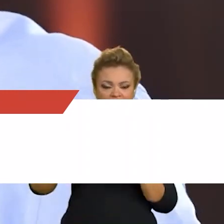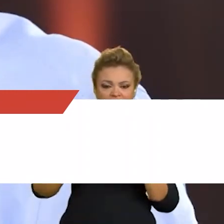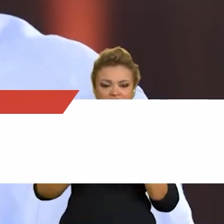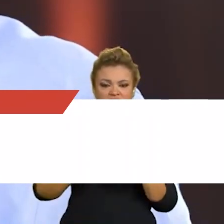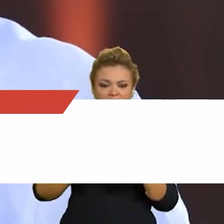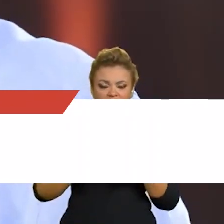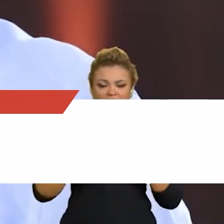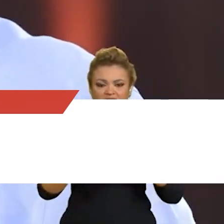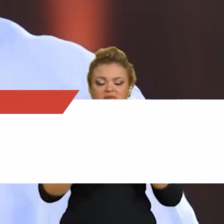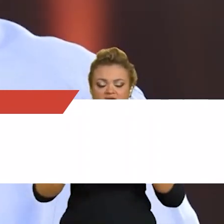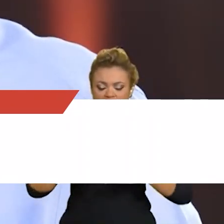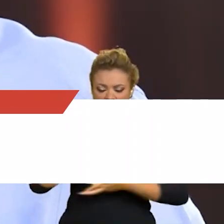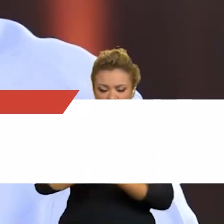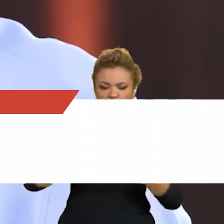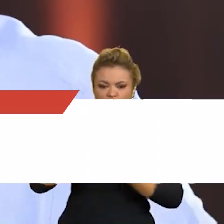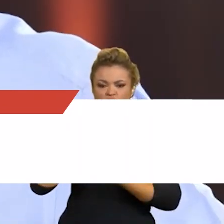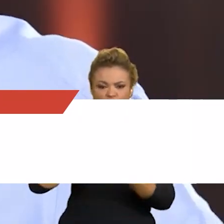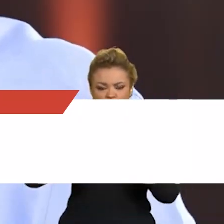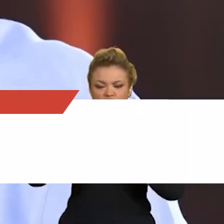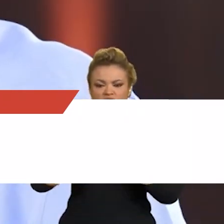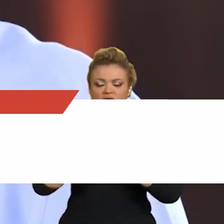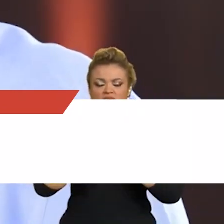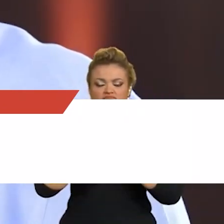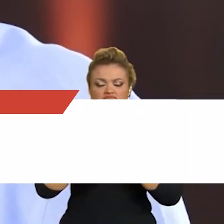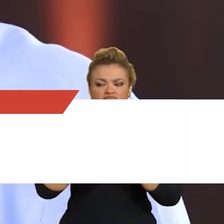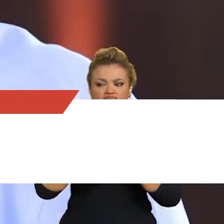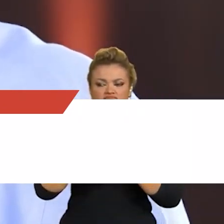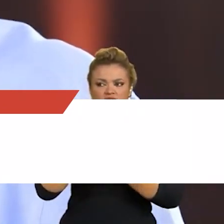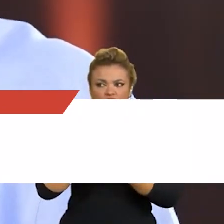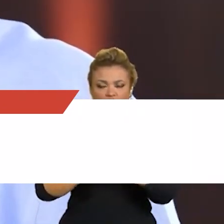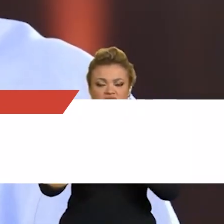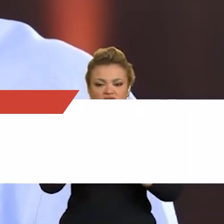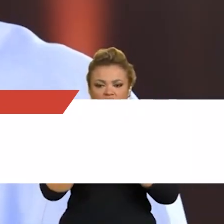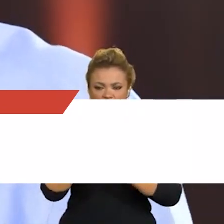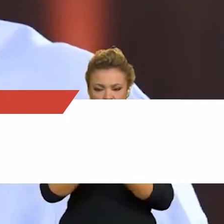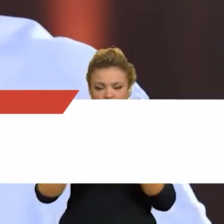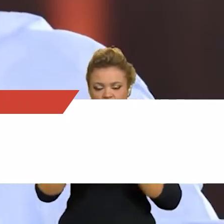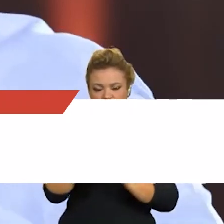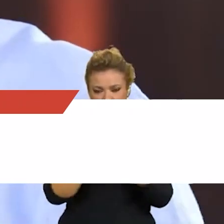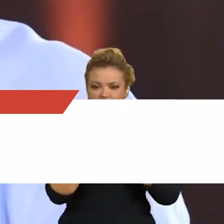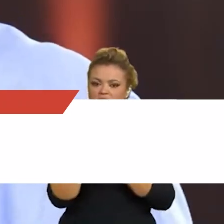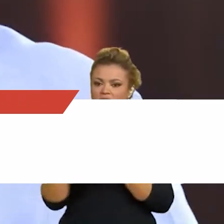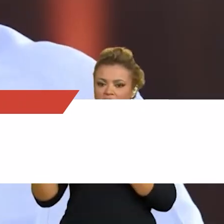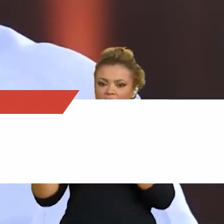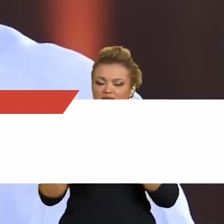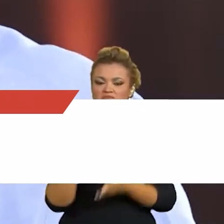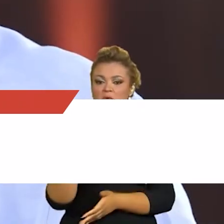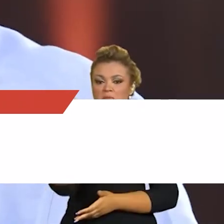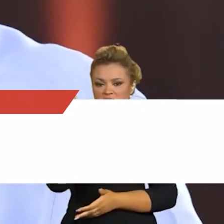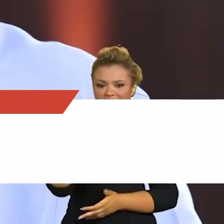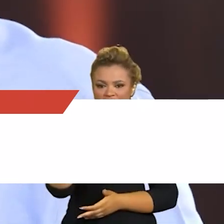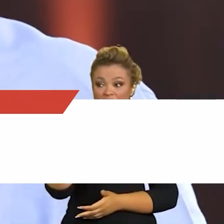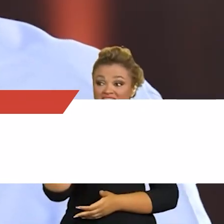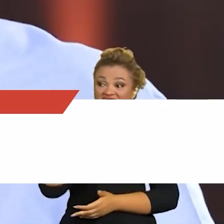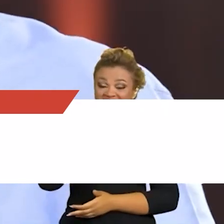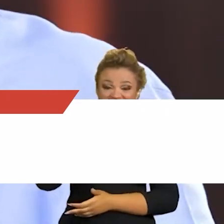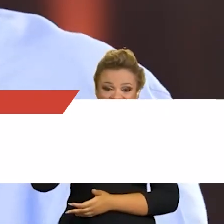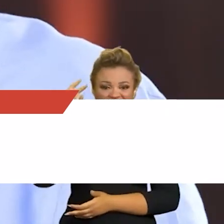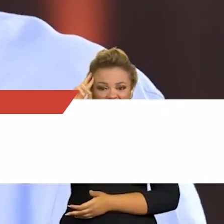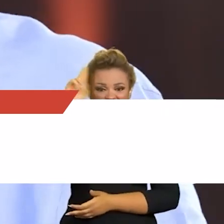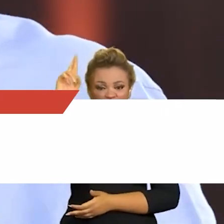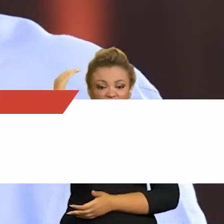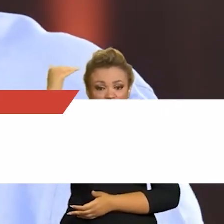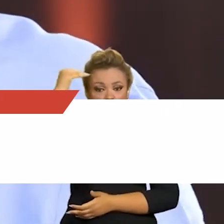bem antes que o Brasil então eles são responsáveis pela poluição do planeta muito antes de nós ele